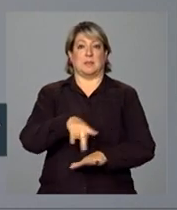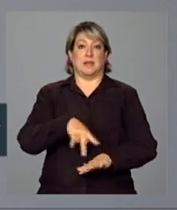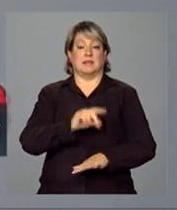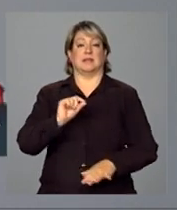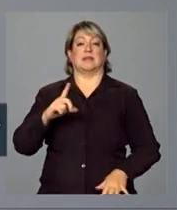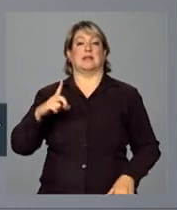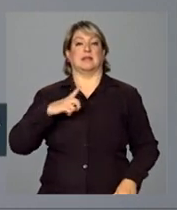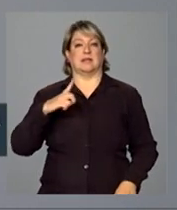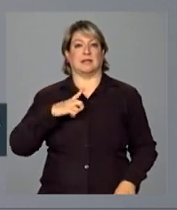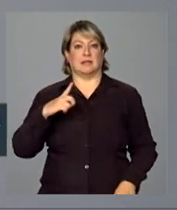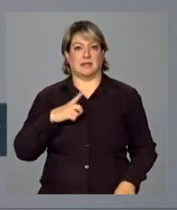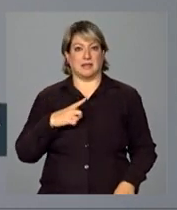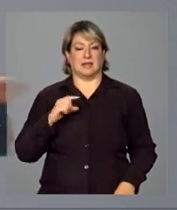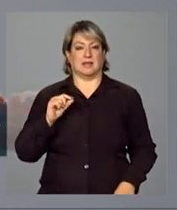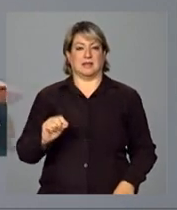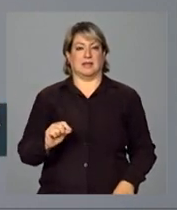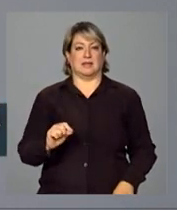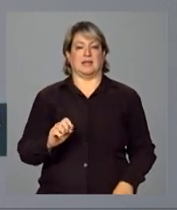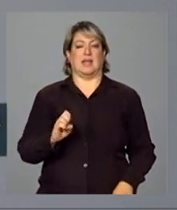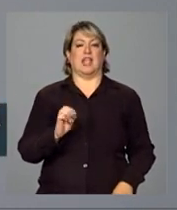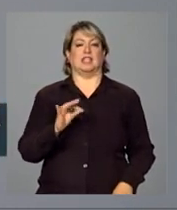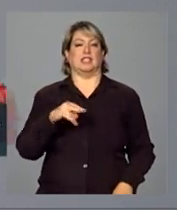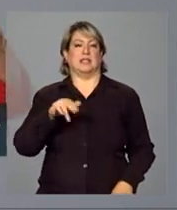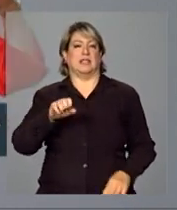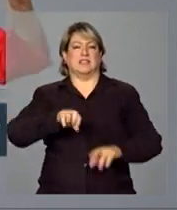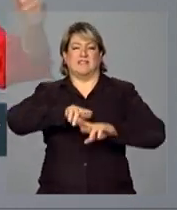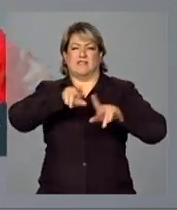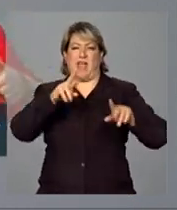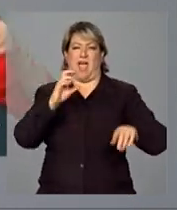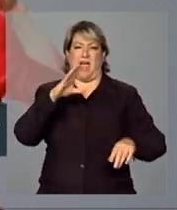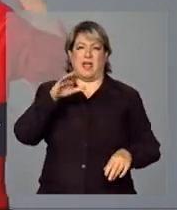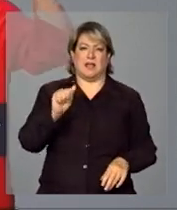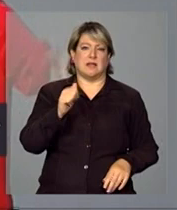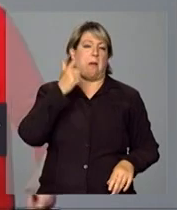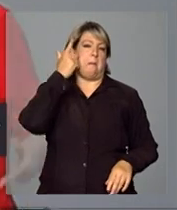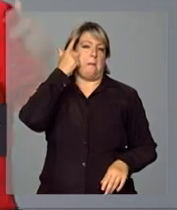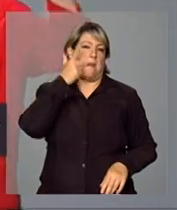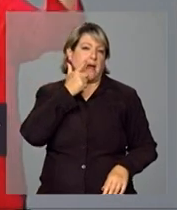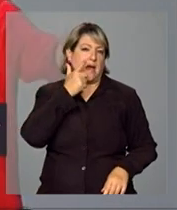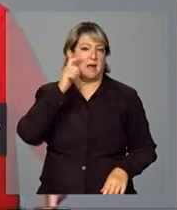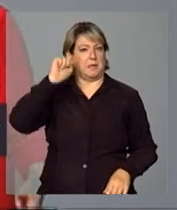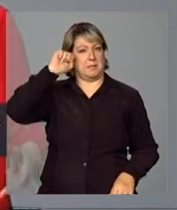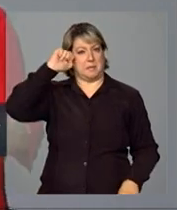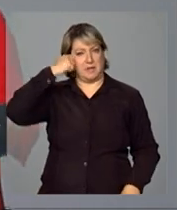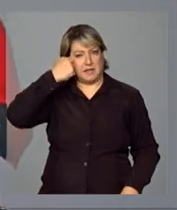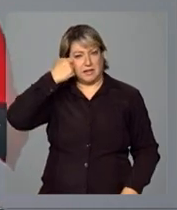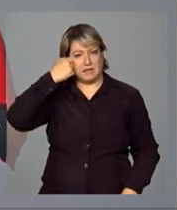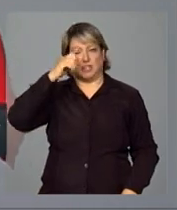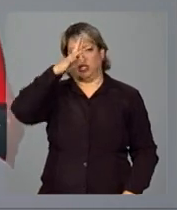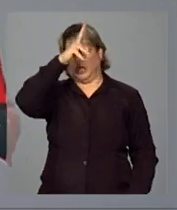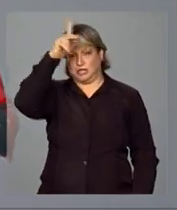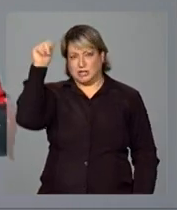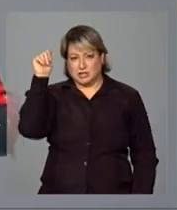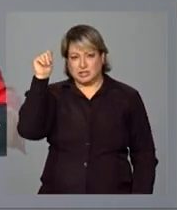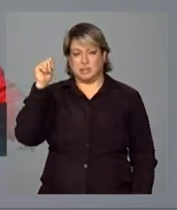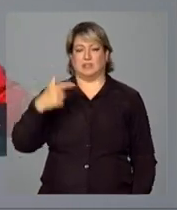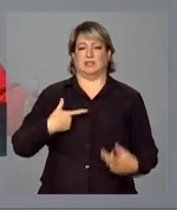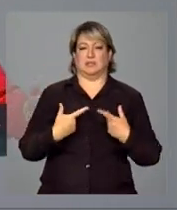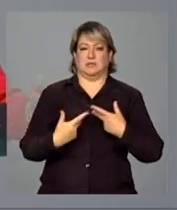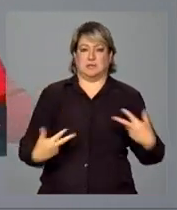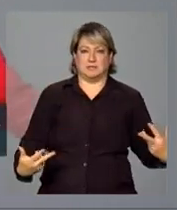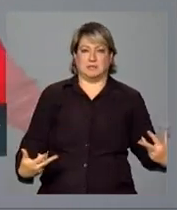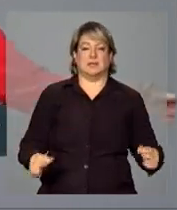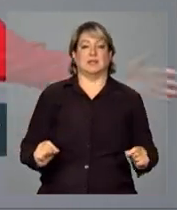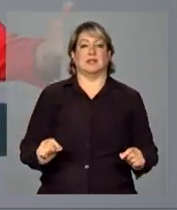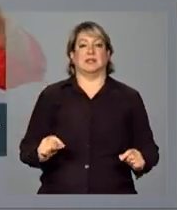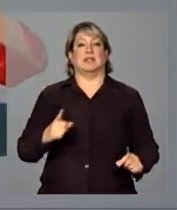tem etnias as mais diferentes, brancos, negros, índios, convivem